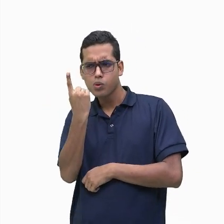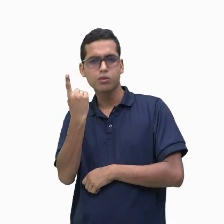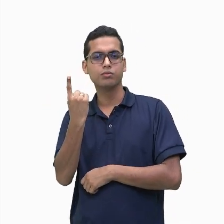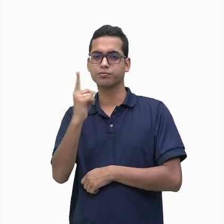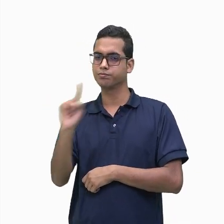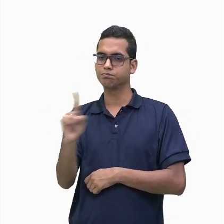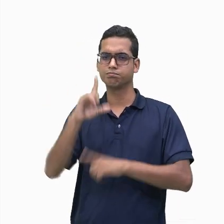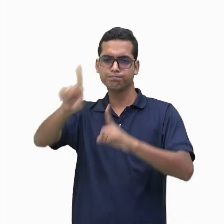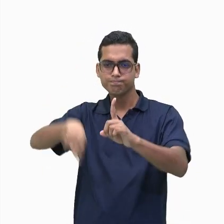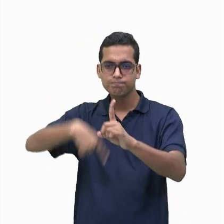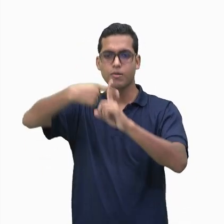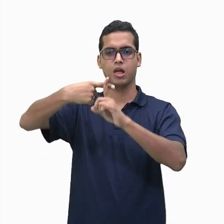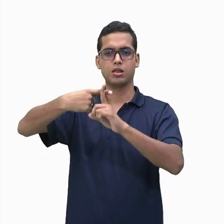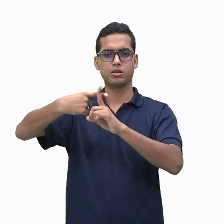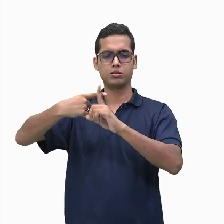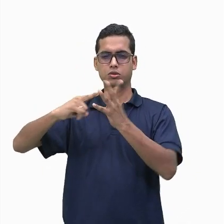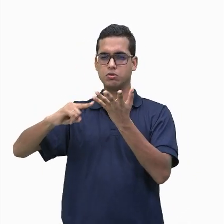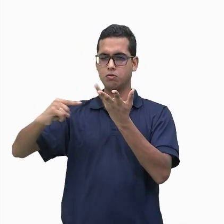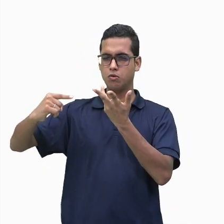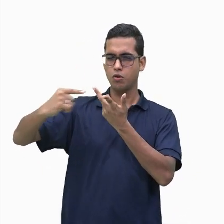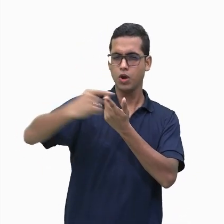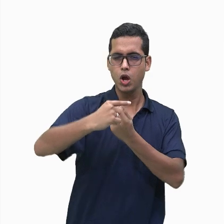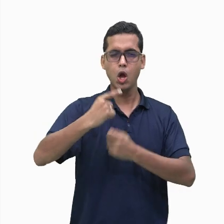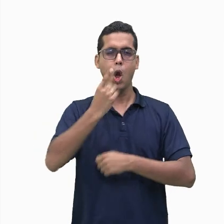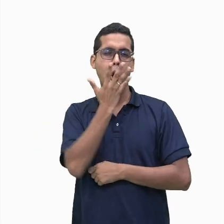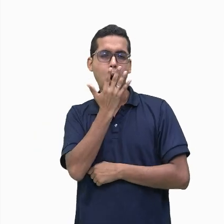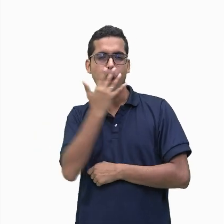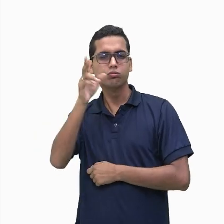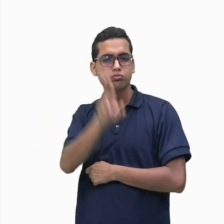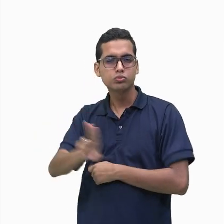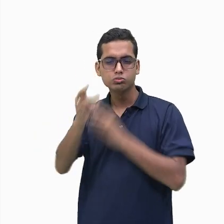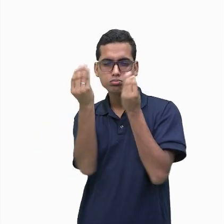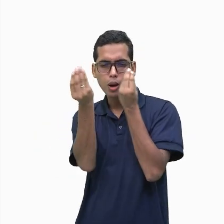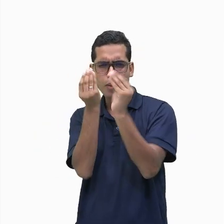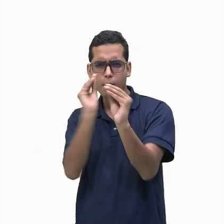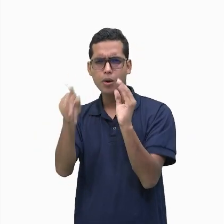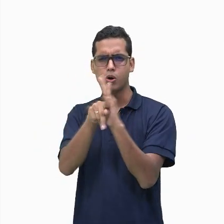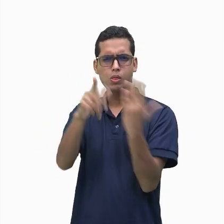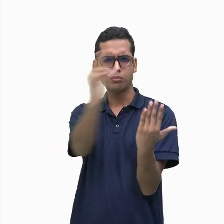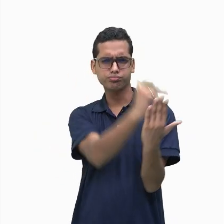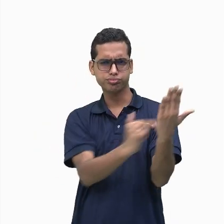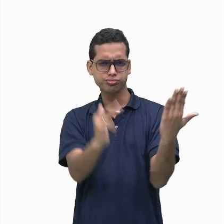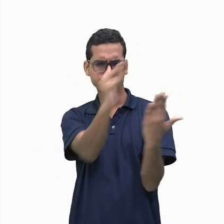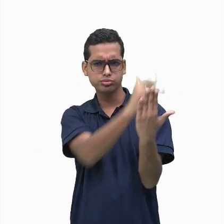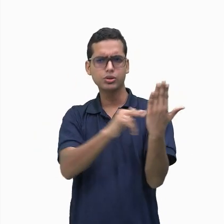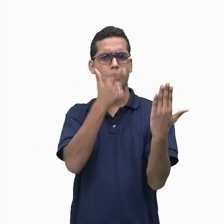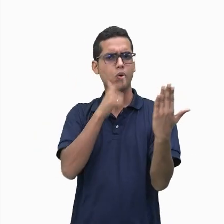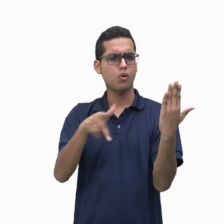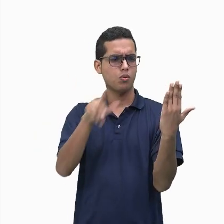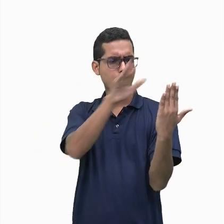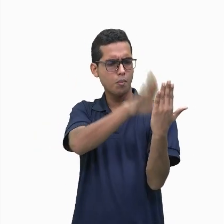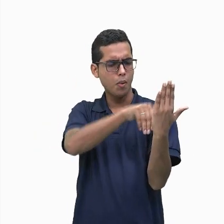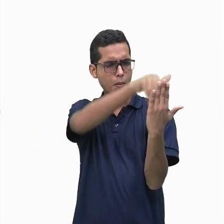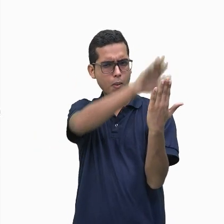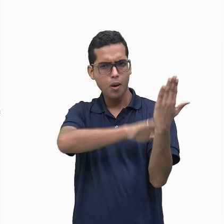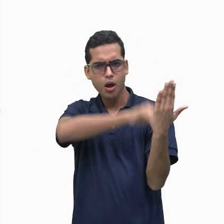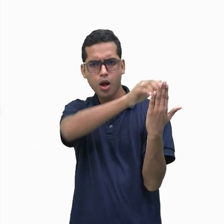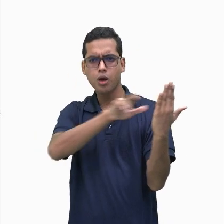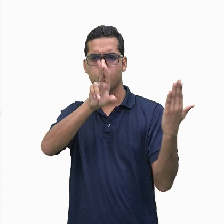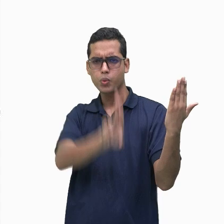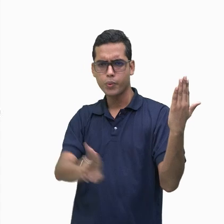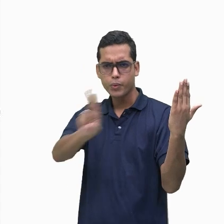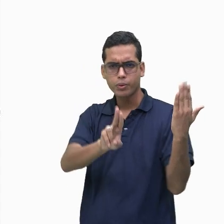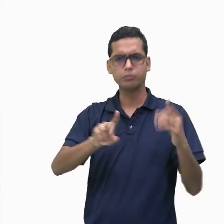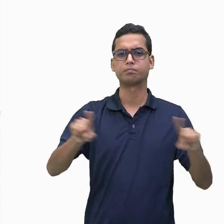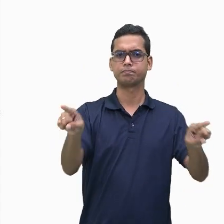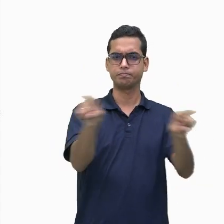estado de monocromia, uma cor, né? Aquela coisa única, monocromático. E aí nós temos a policromia,